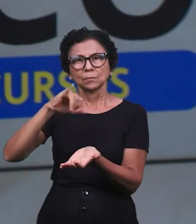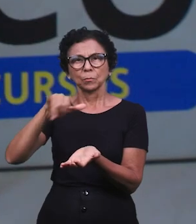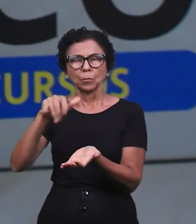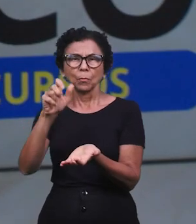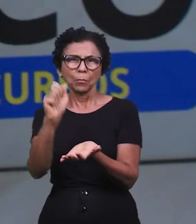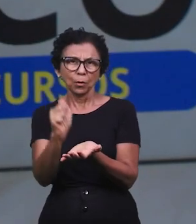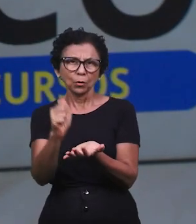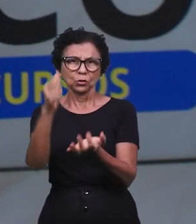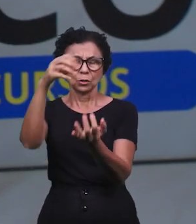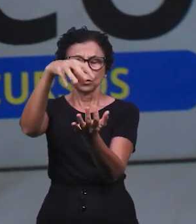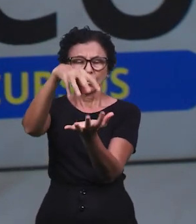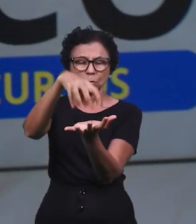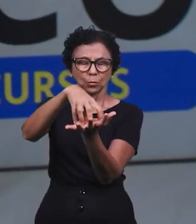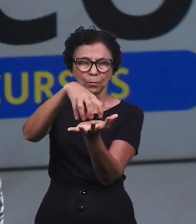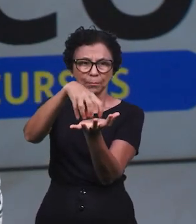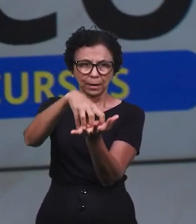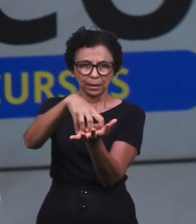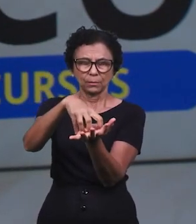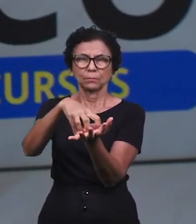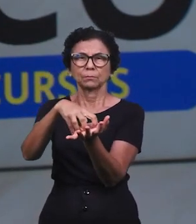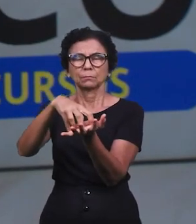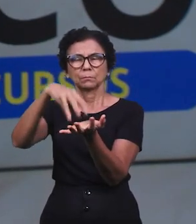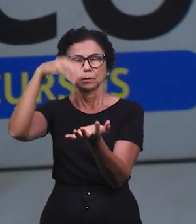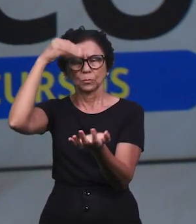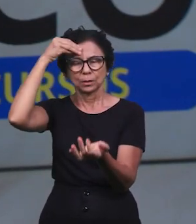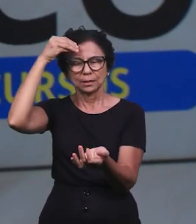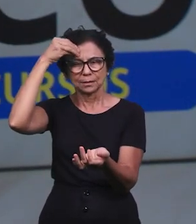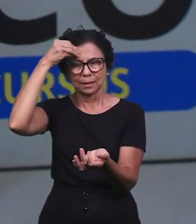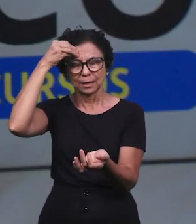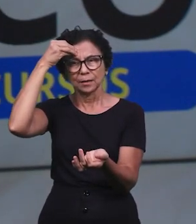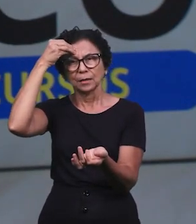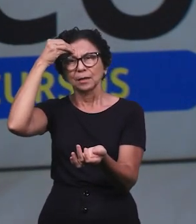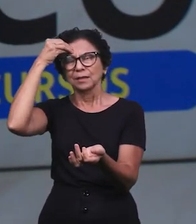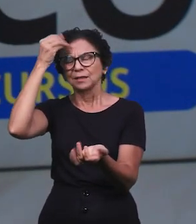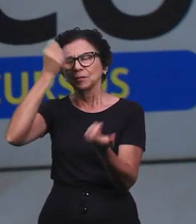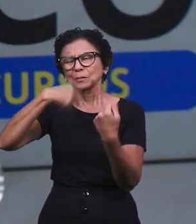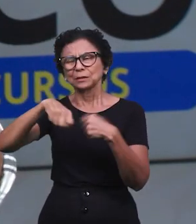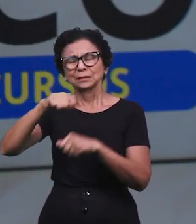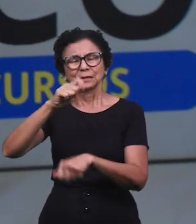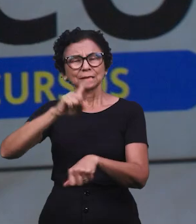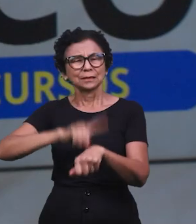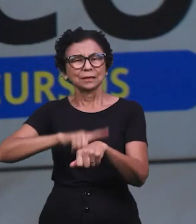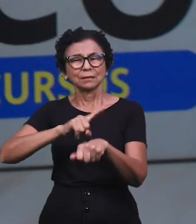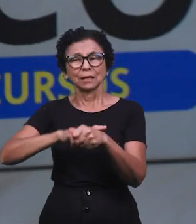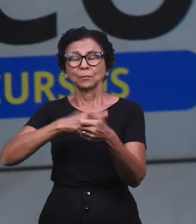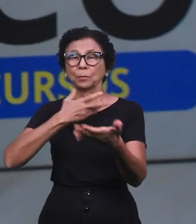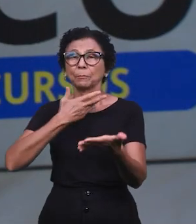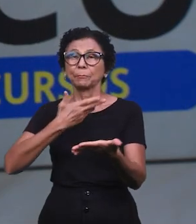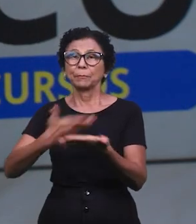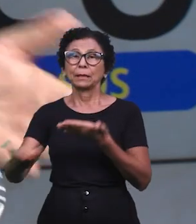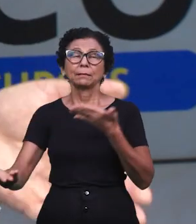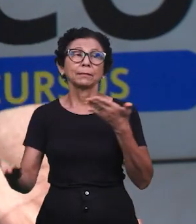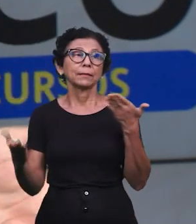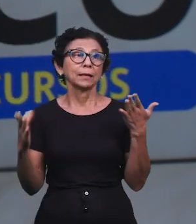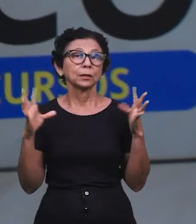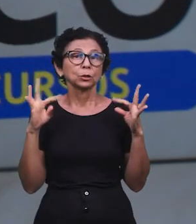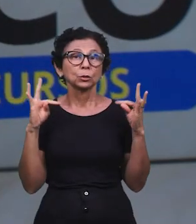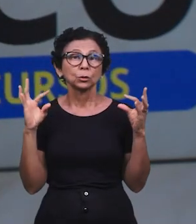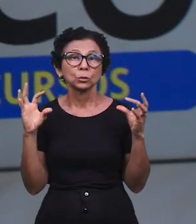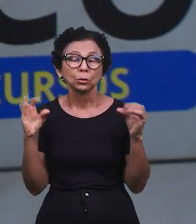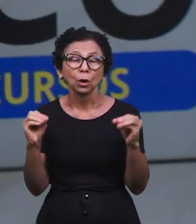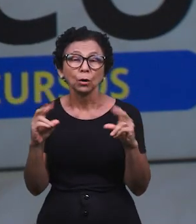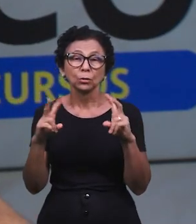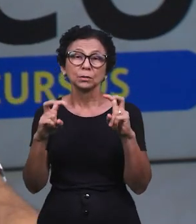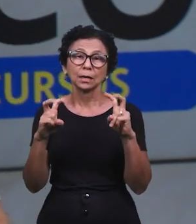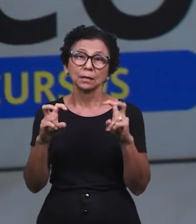ser utilizada, mas fica só a ressalva. Não é para você perder tempo fazendo mapa mental de todos os